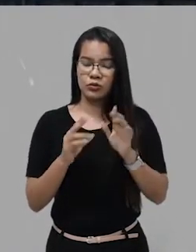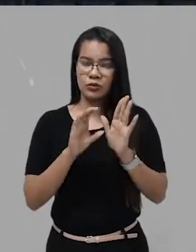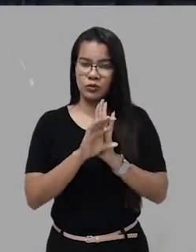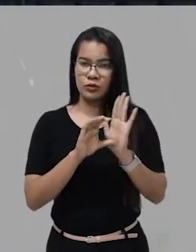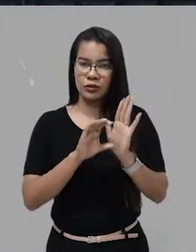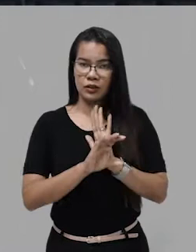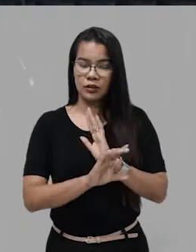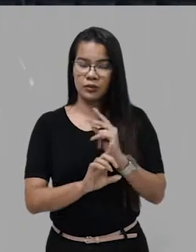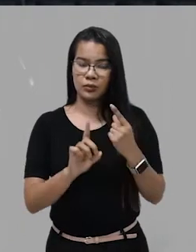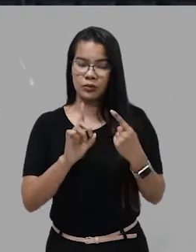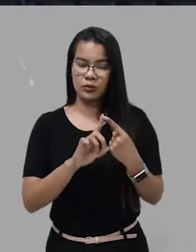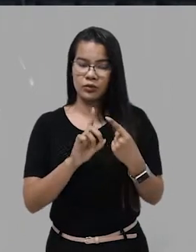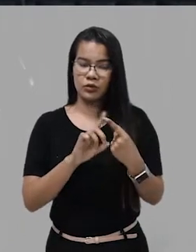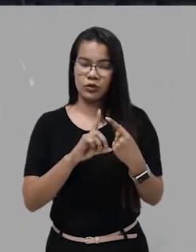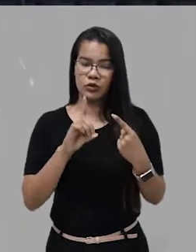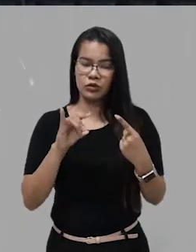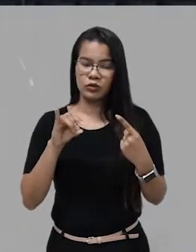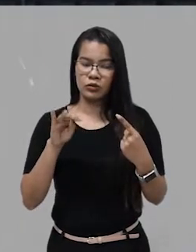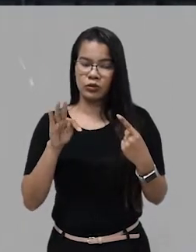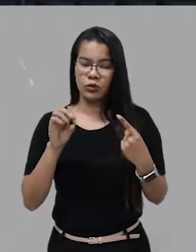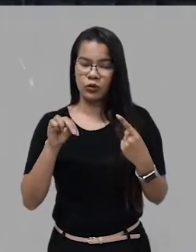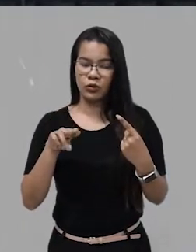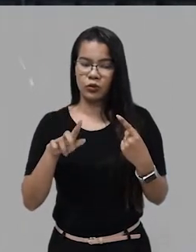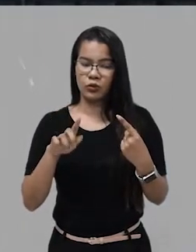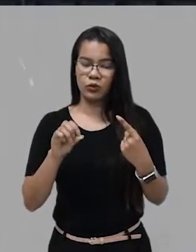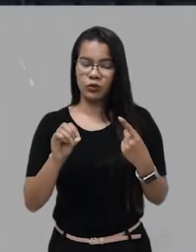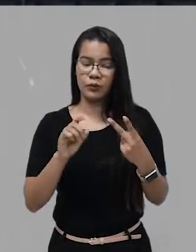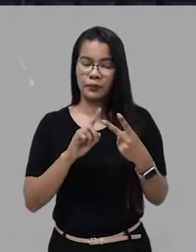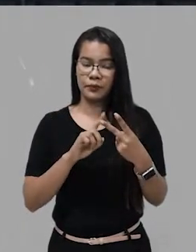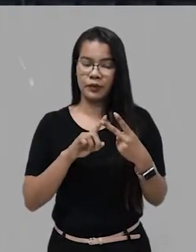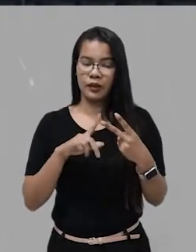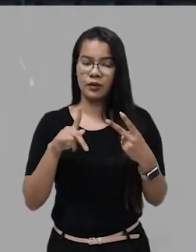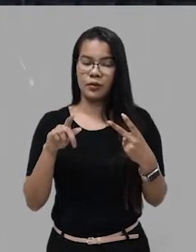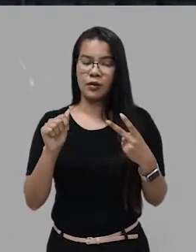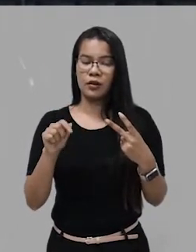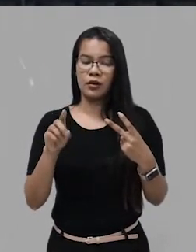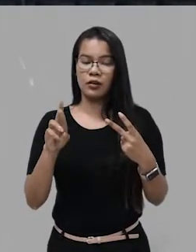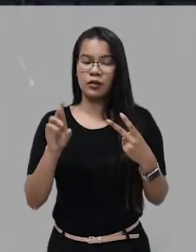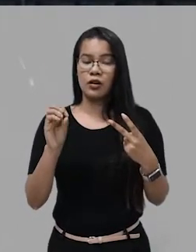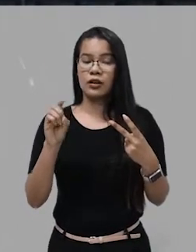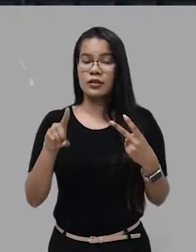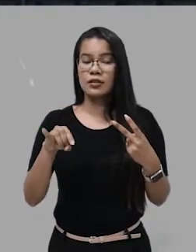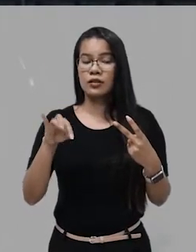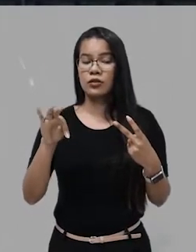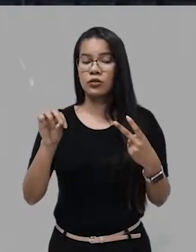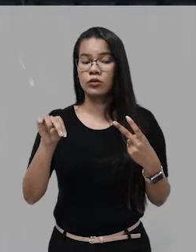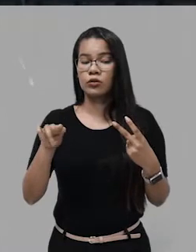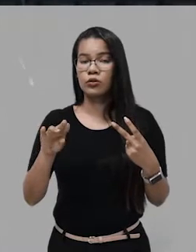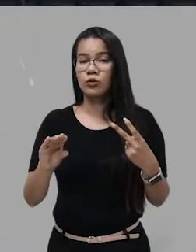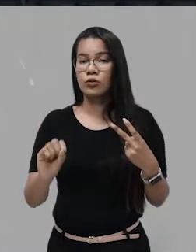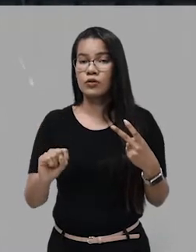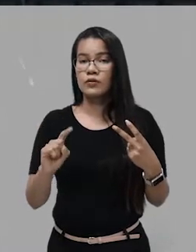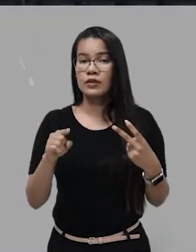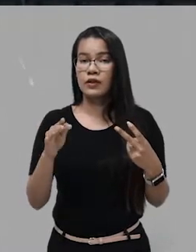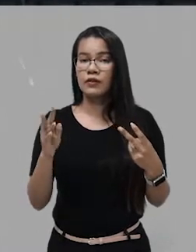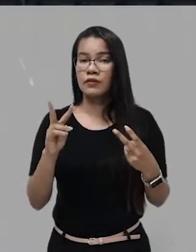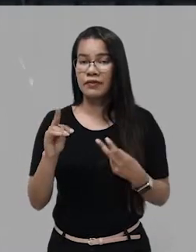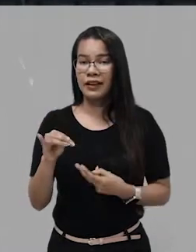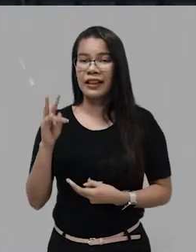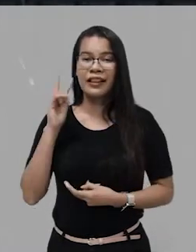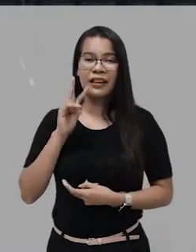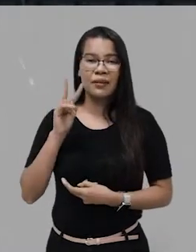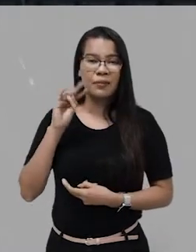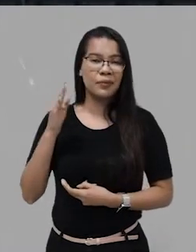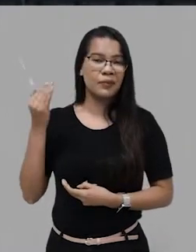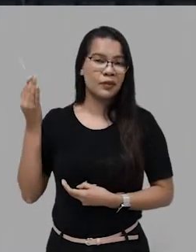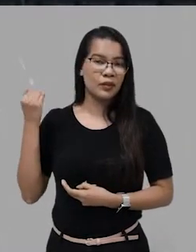ditongo e o conceito de paroxítono. Então, vocês vão pegar agora aqueles conceitos bem básicos que vocês estudaram lá no Fundamental